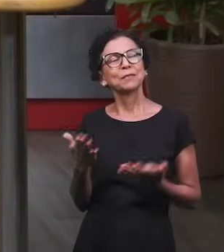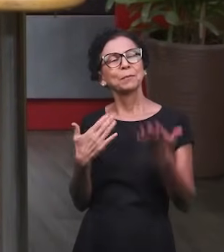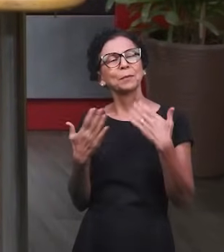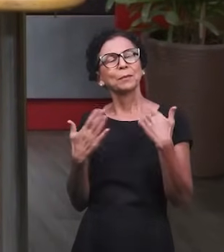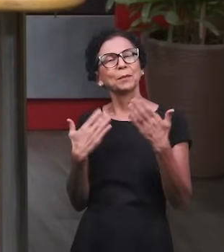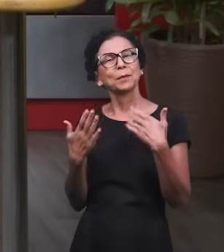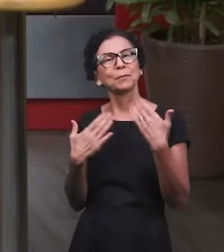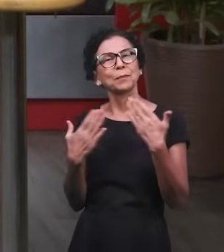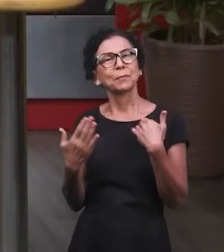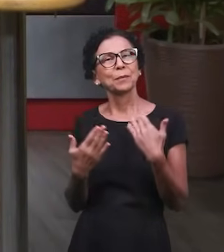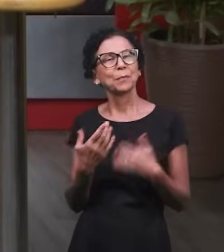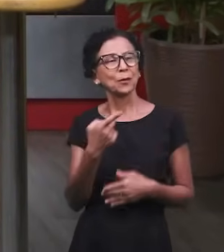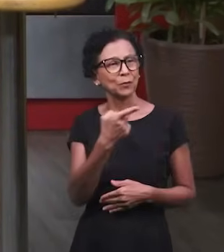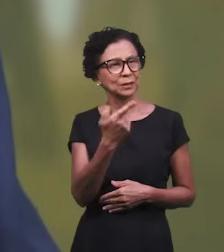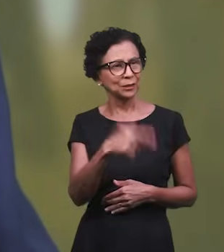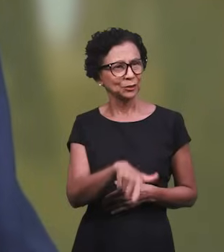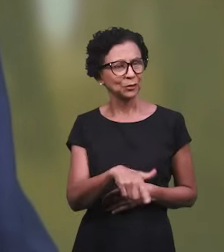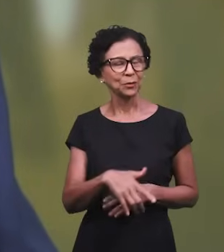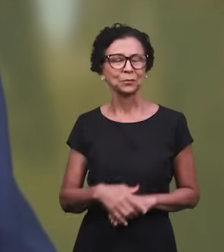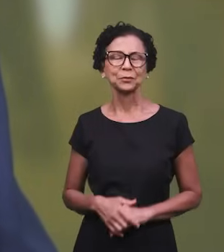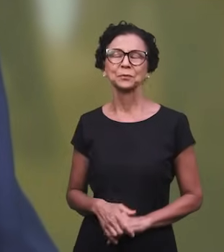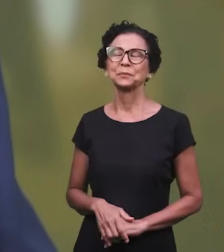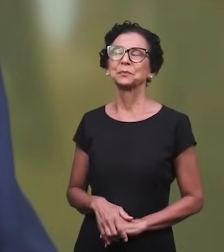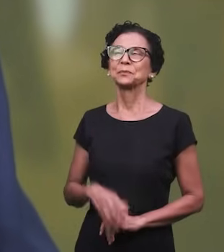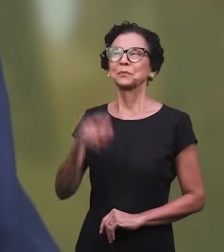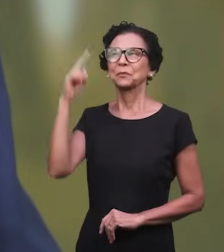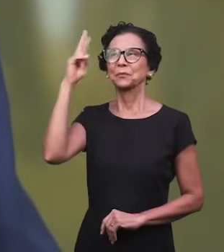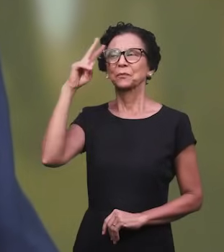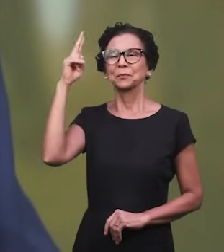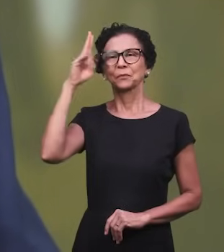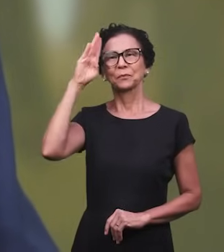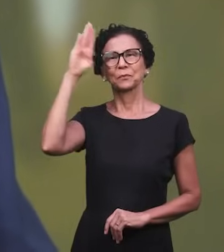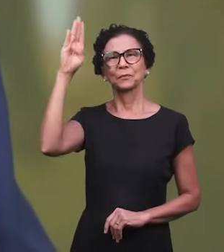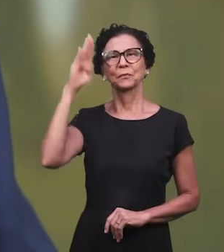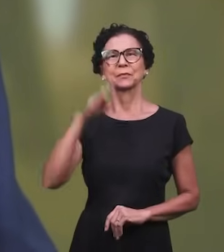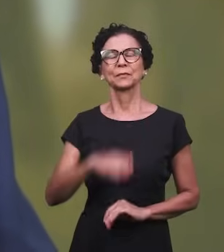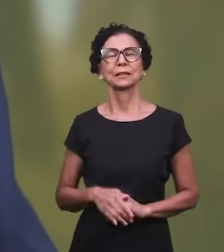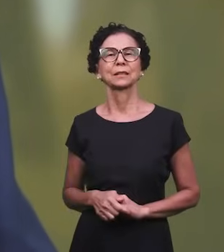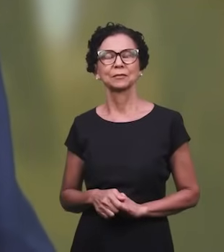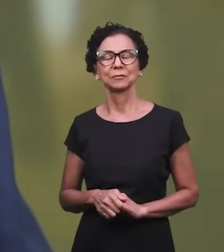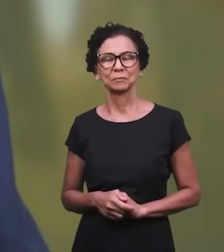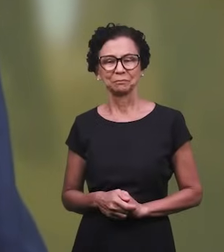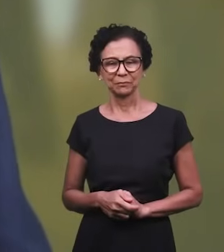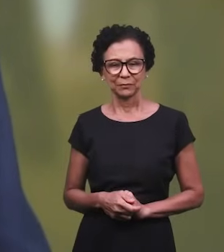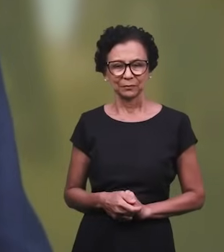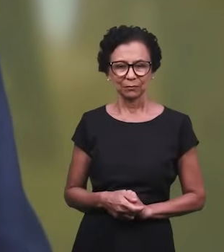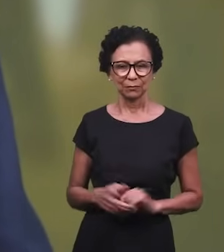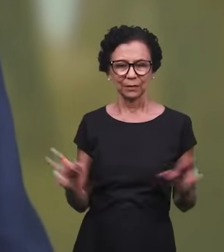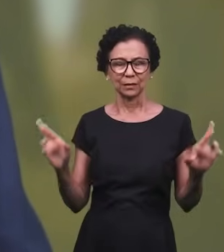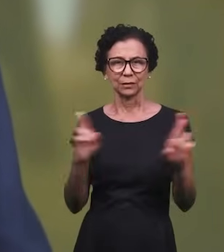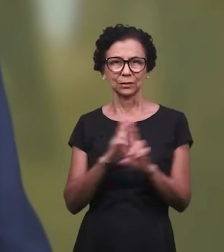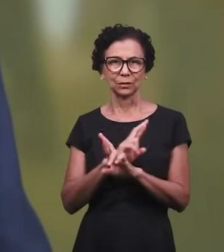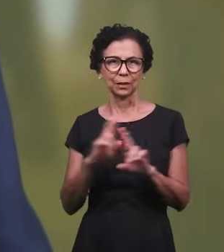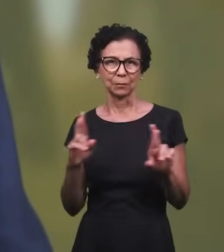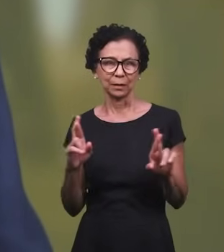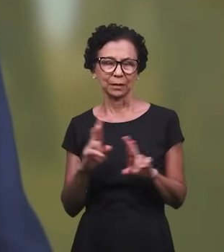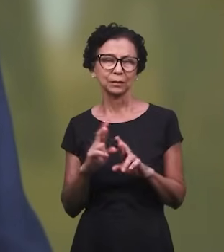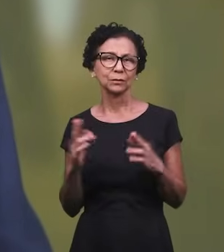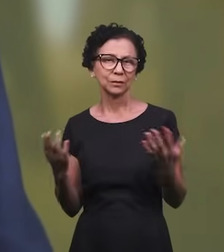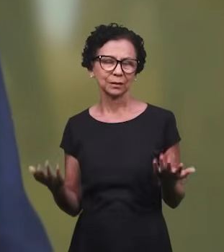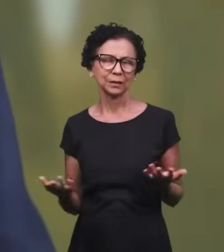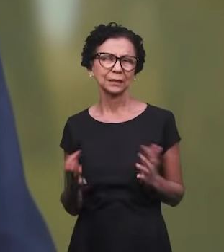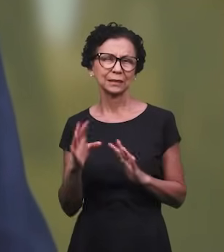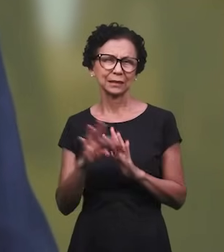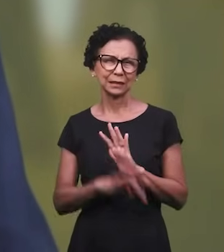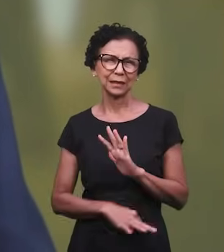vamos aqui lembrar alguns pontos que é fundamental nesse entendimento de de o texto fala sobre esse texto é um texto muito rico